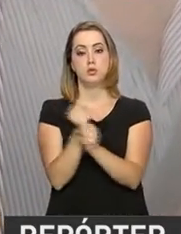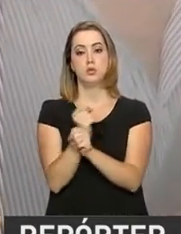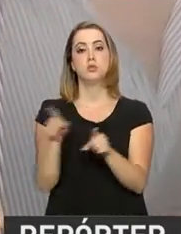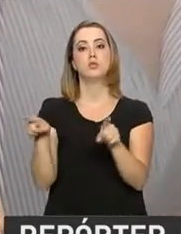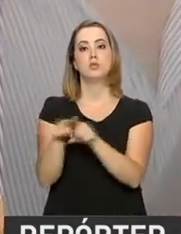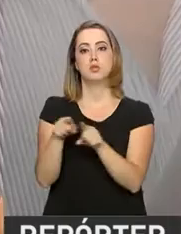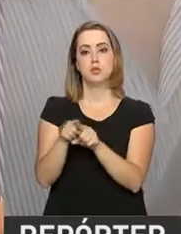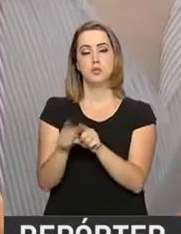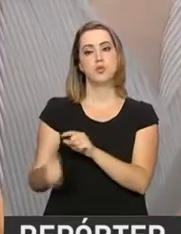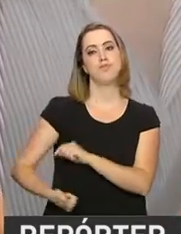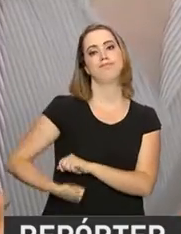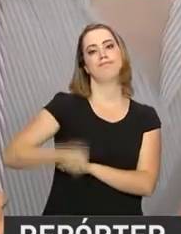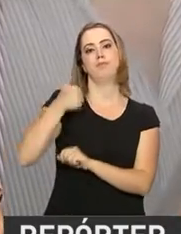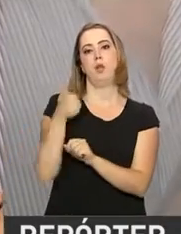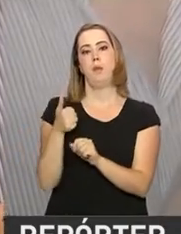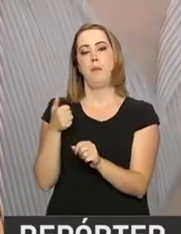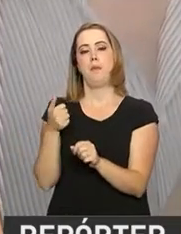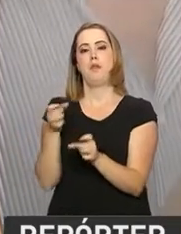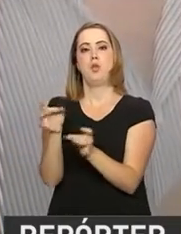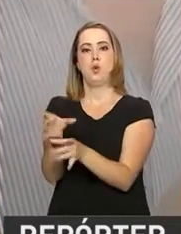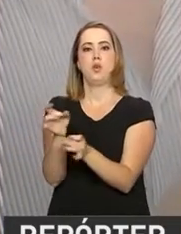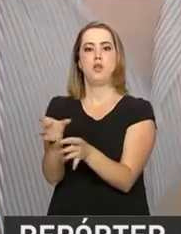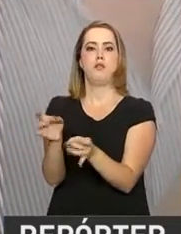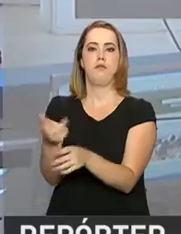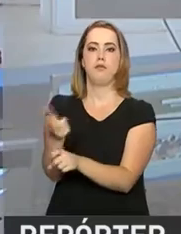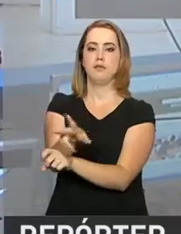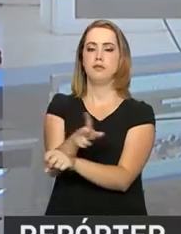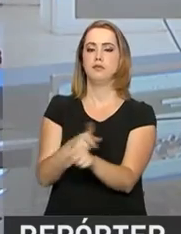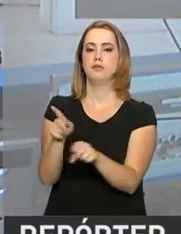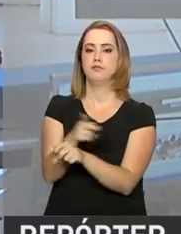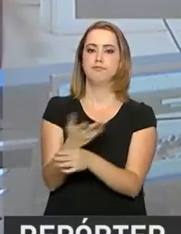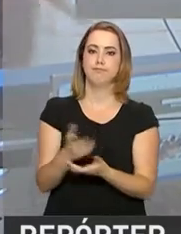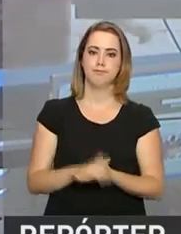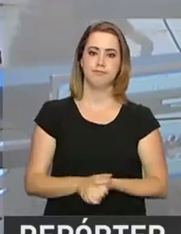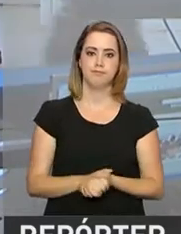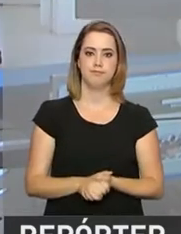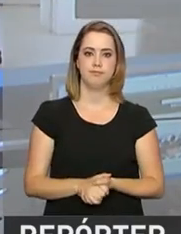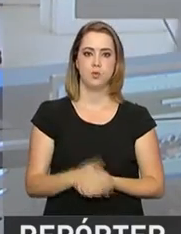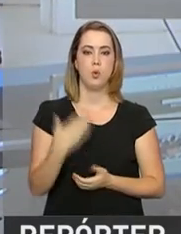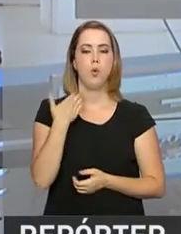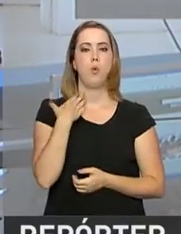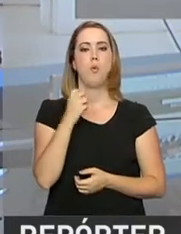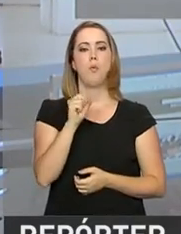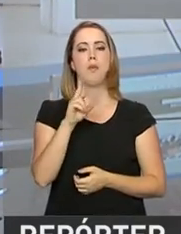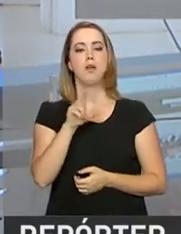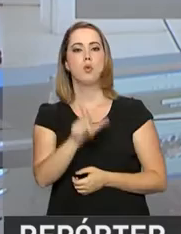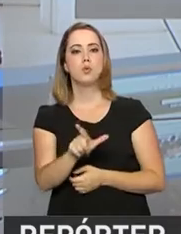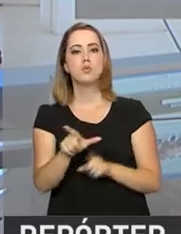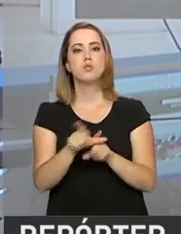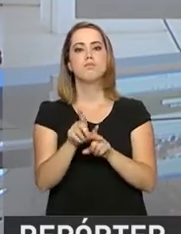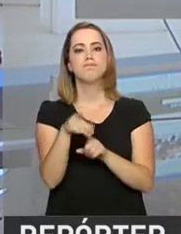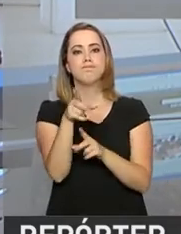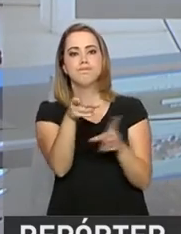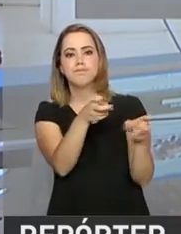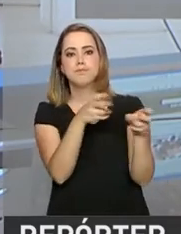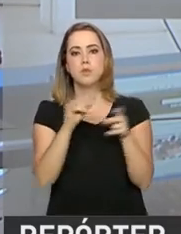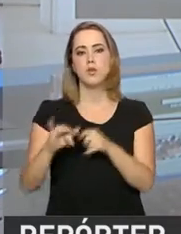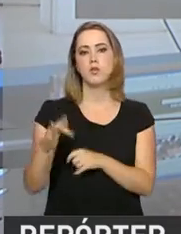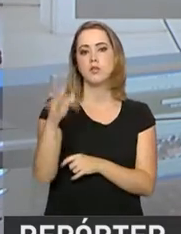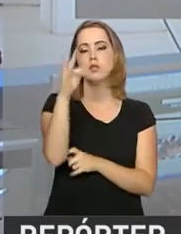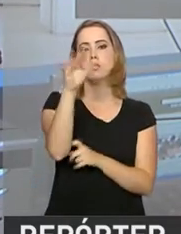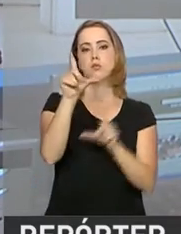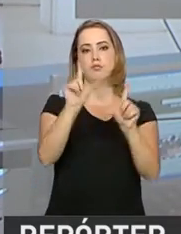questão da importação, porque você diminui o custo de exportação. O Banco Central prevê inflação abaixo da meta nos